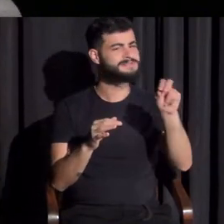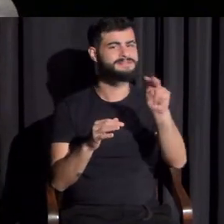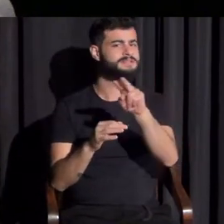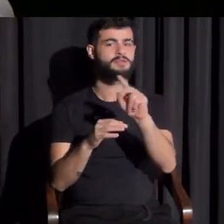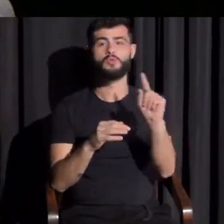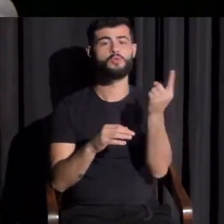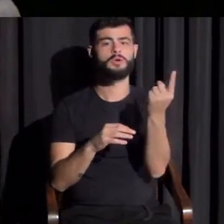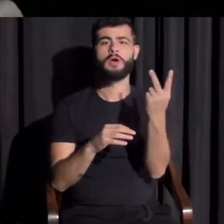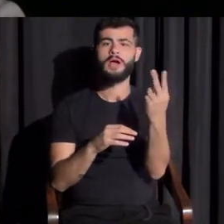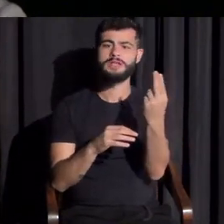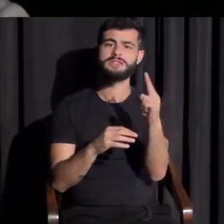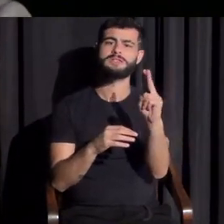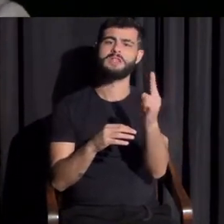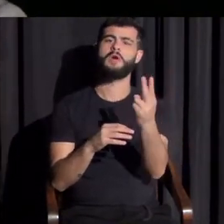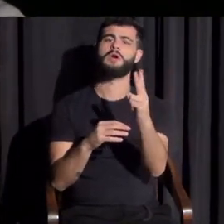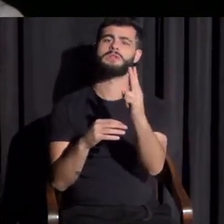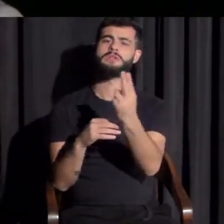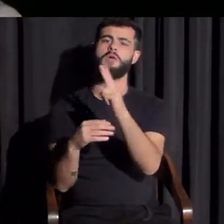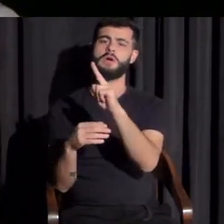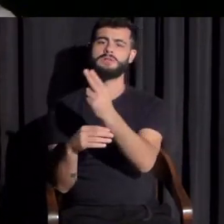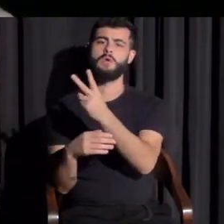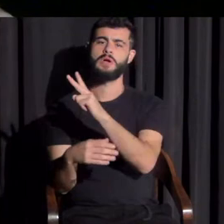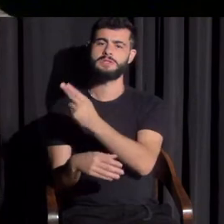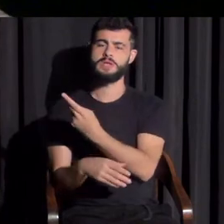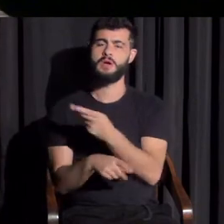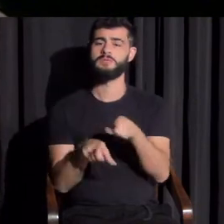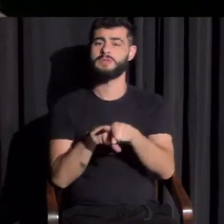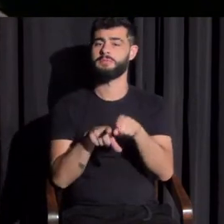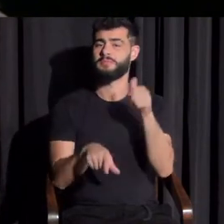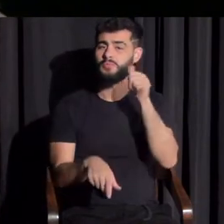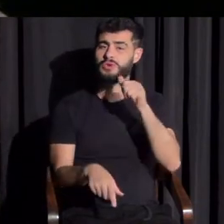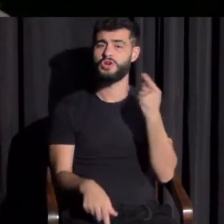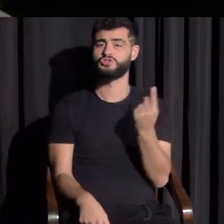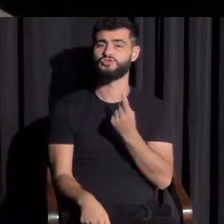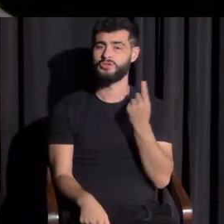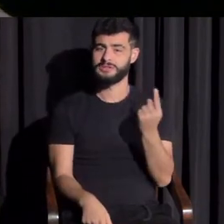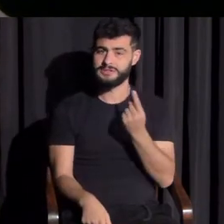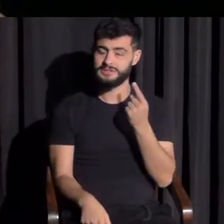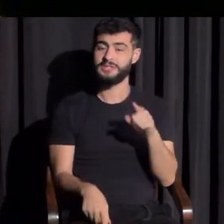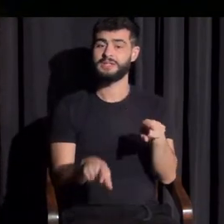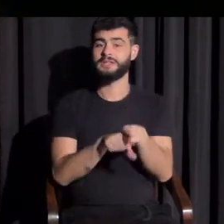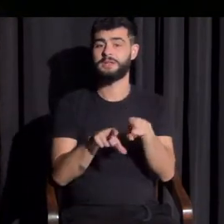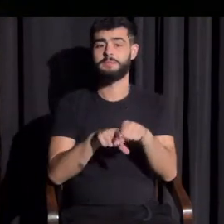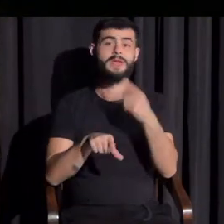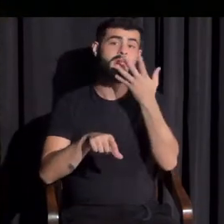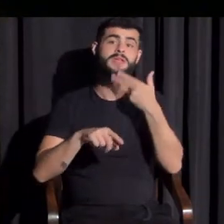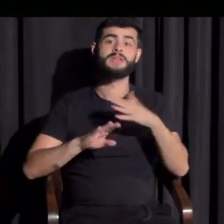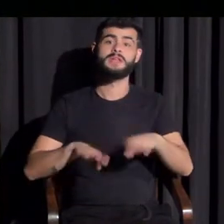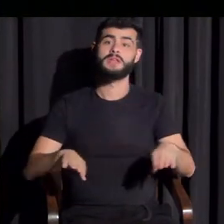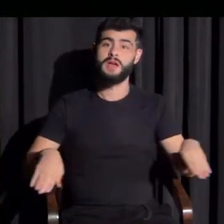mulheres sozinhas também, e um maior número de crianças morando nas ruas da cidade de São Paulo.